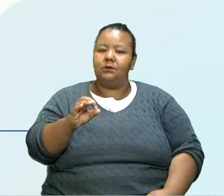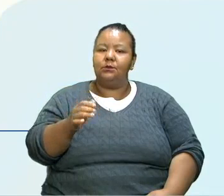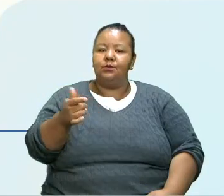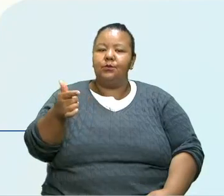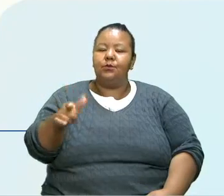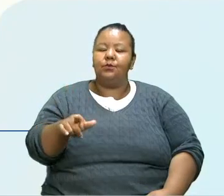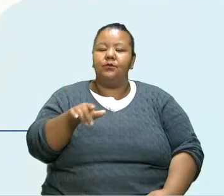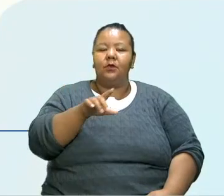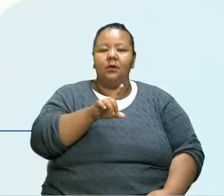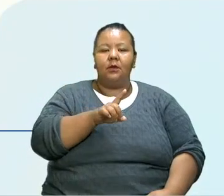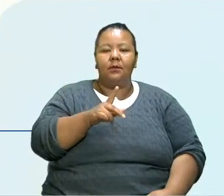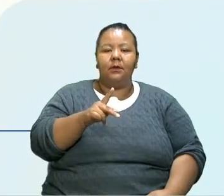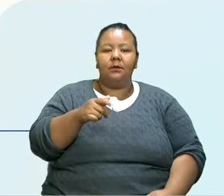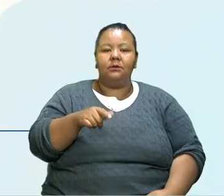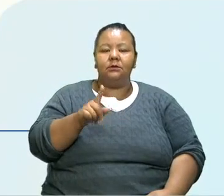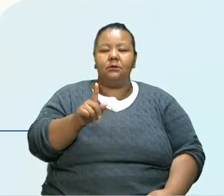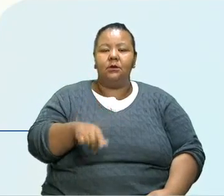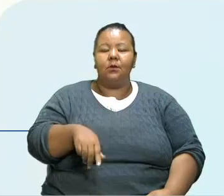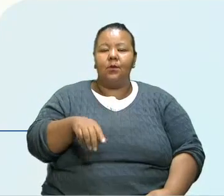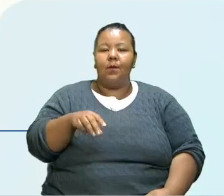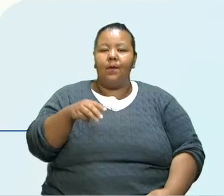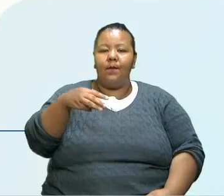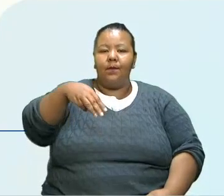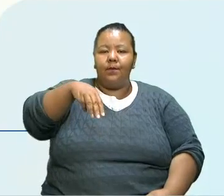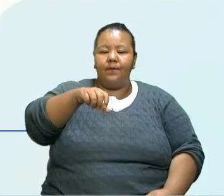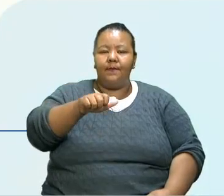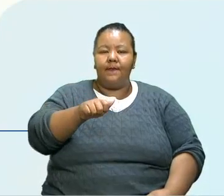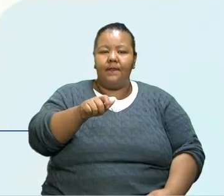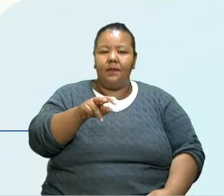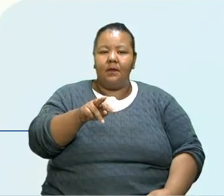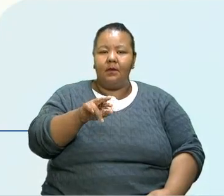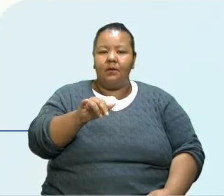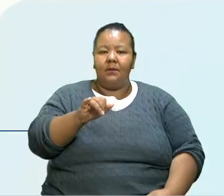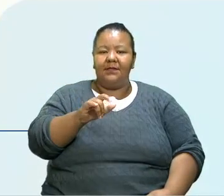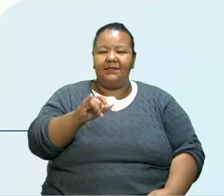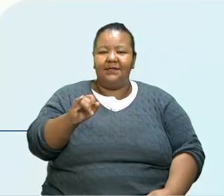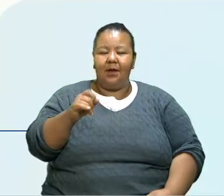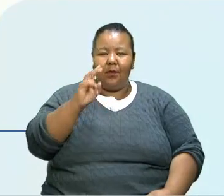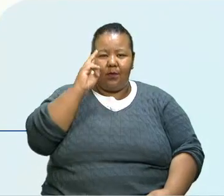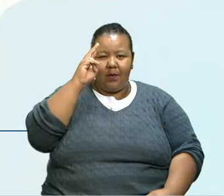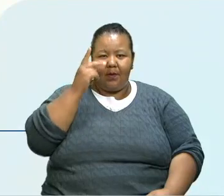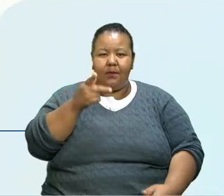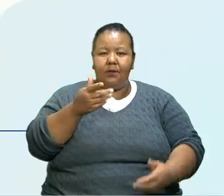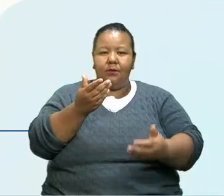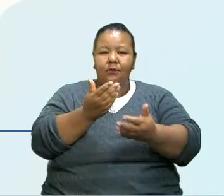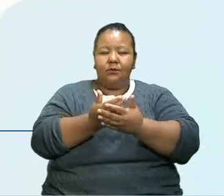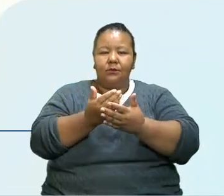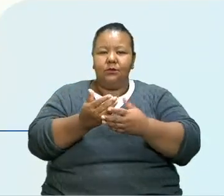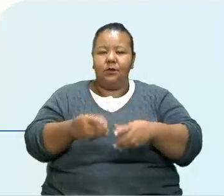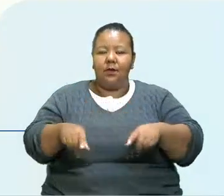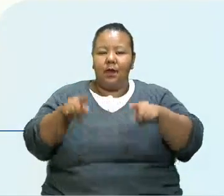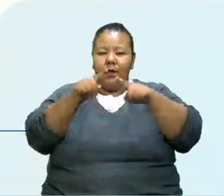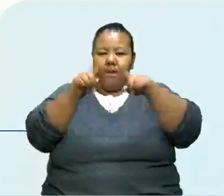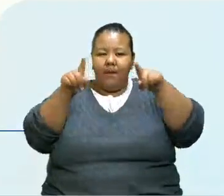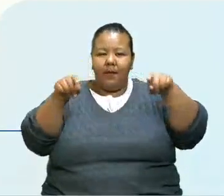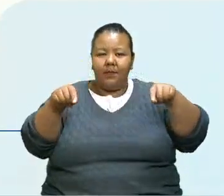matricial, em forma de matriz. Lembra de matriz? Quando você estudou matriz? Lá na primeira...